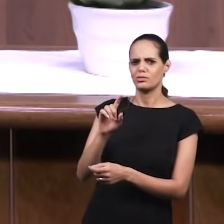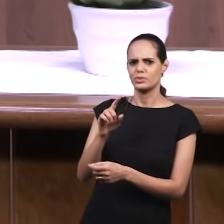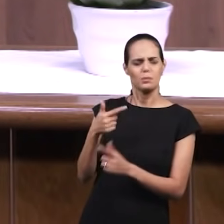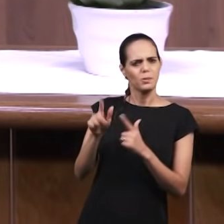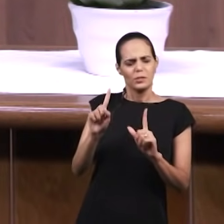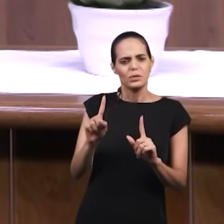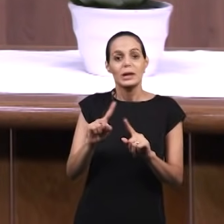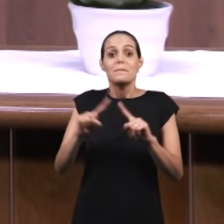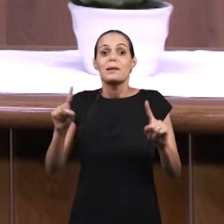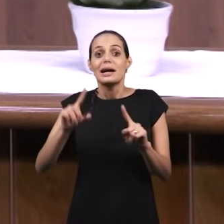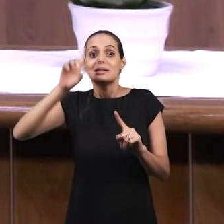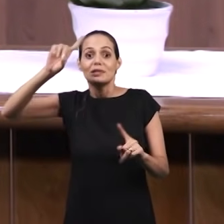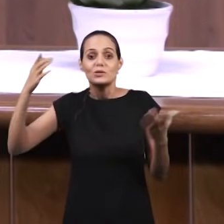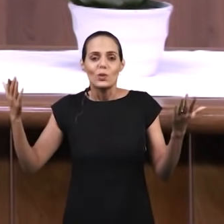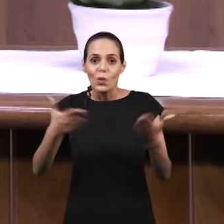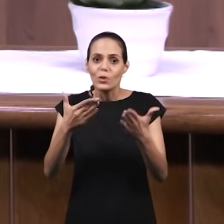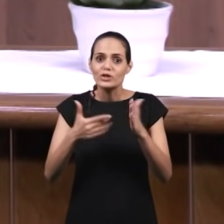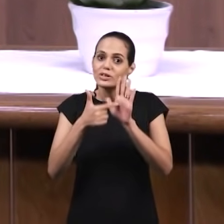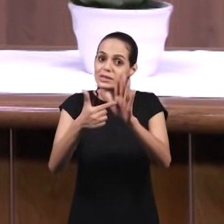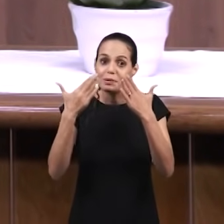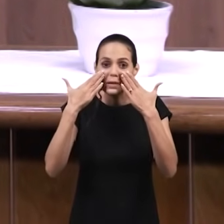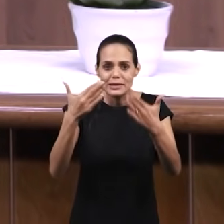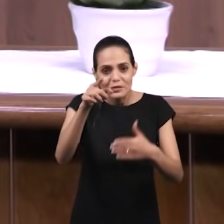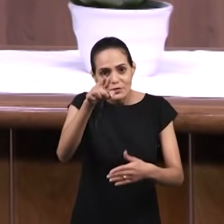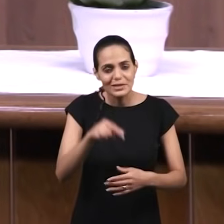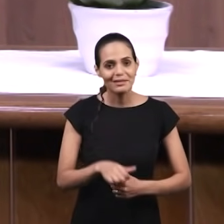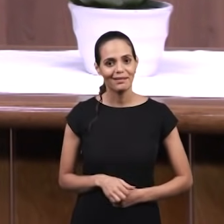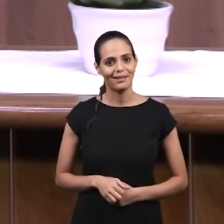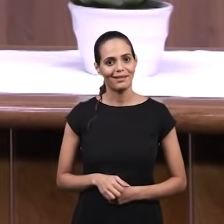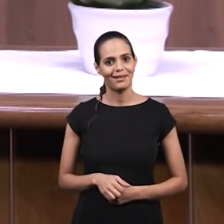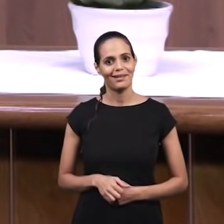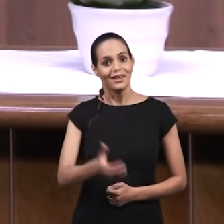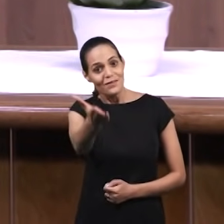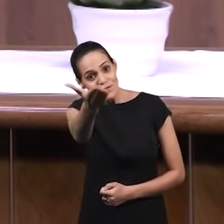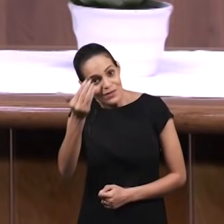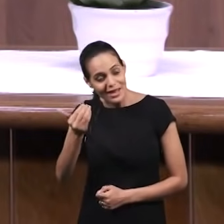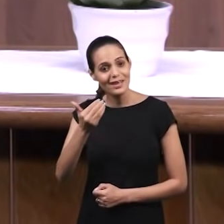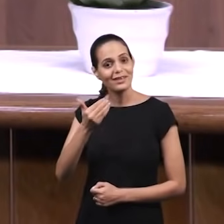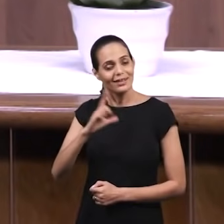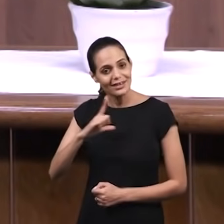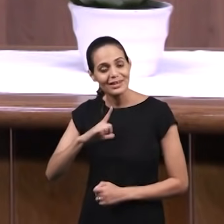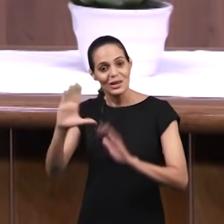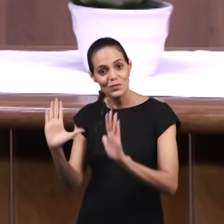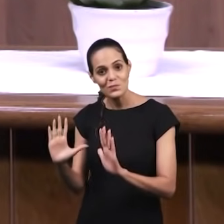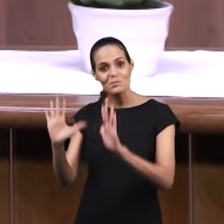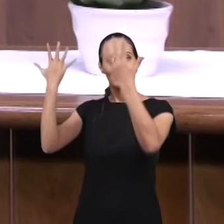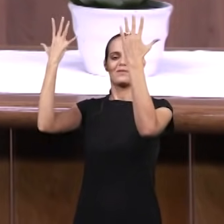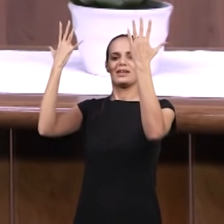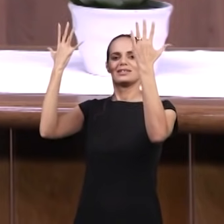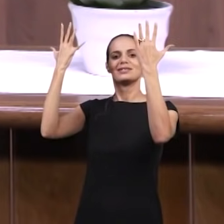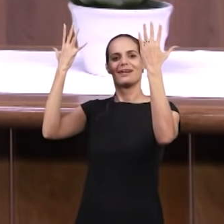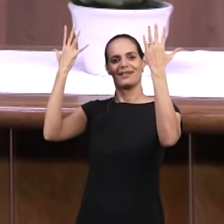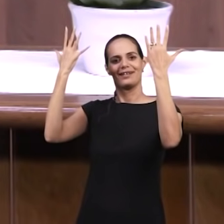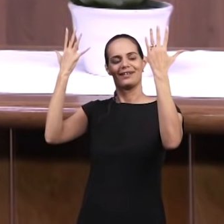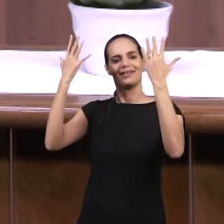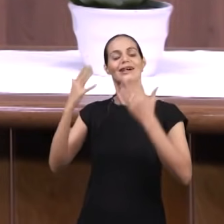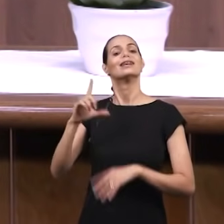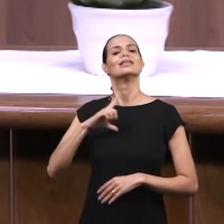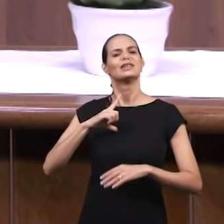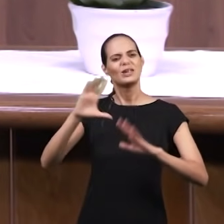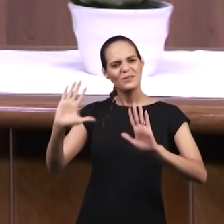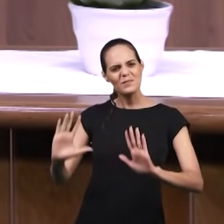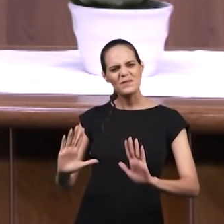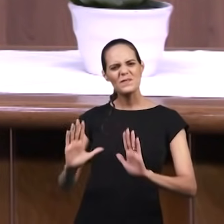apresenta hoje a você. Deus está dizendo, venha, há uma festa a ser celebrada. Há uma